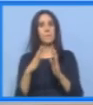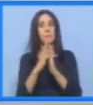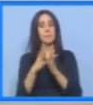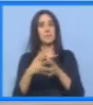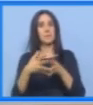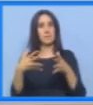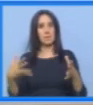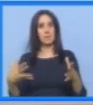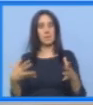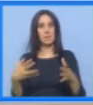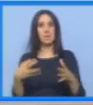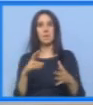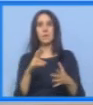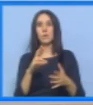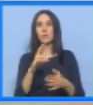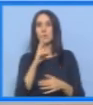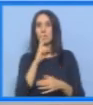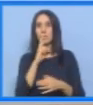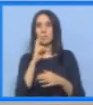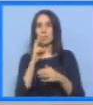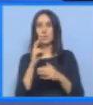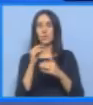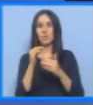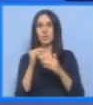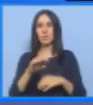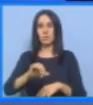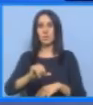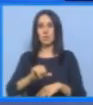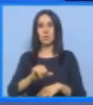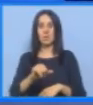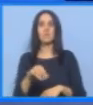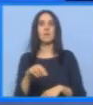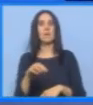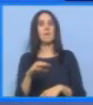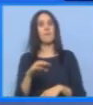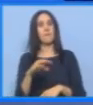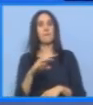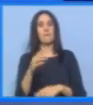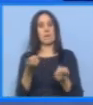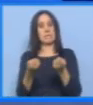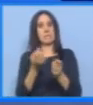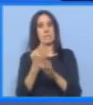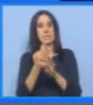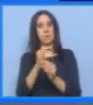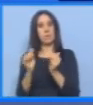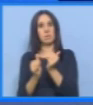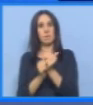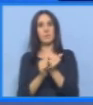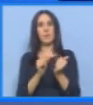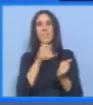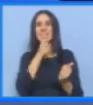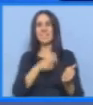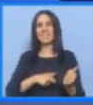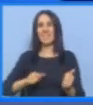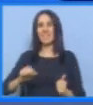de Nossa Senhora, na Basílica de Nossa Senhora do Rosário, uma missa celebrada pelo nosso cardeal,